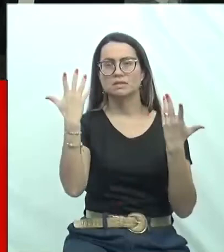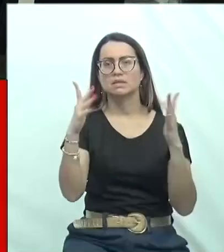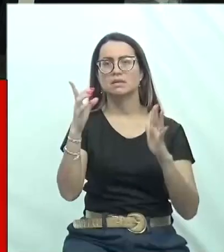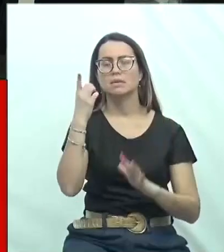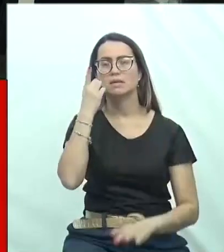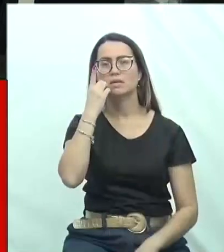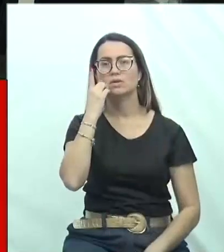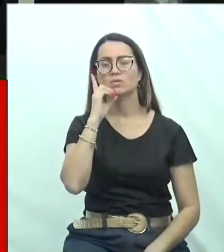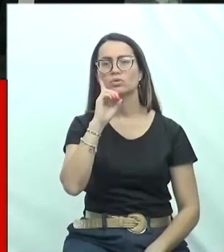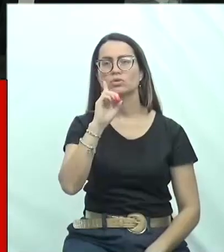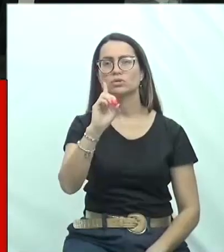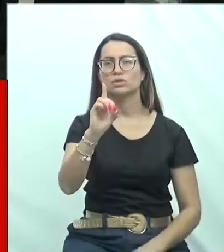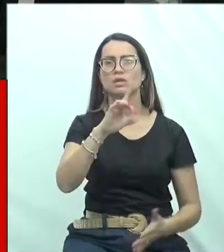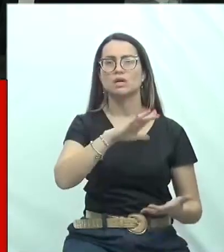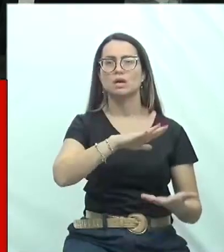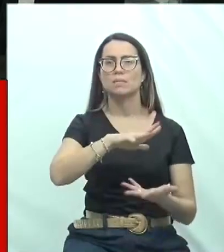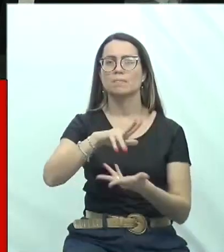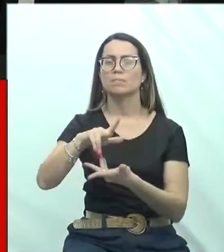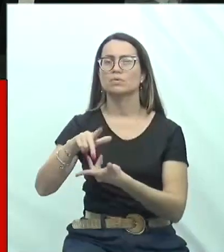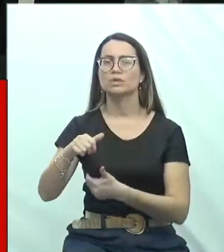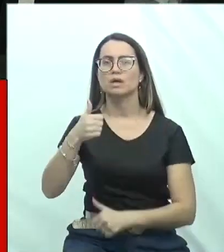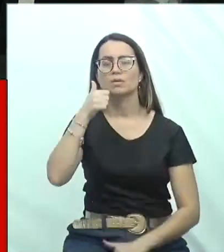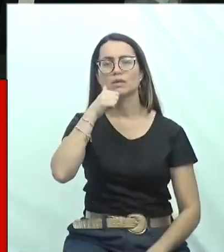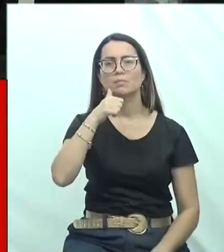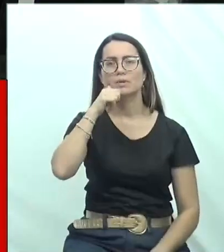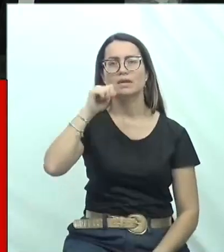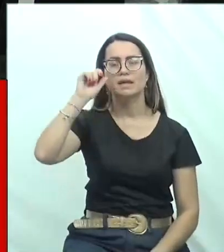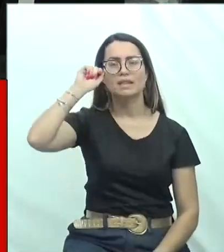Dia Internacional da Mulher Negra,